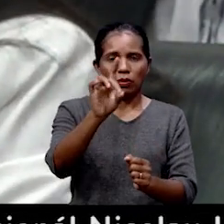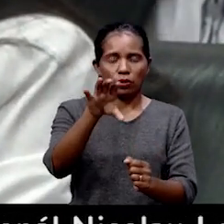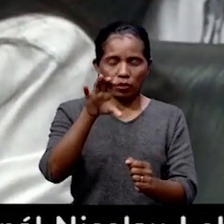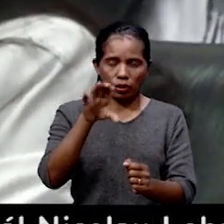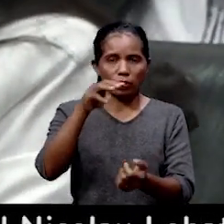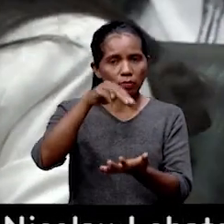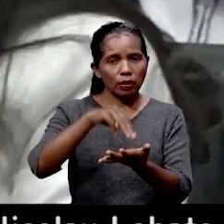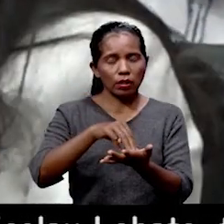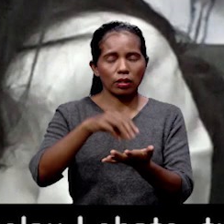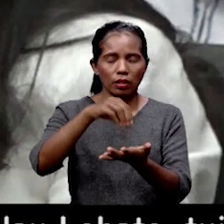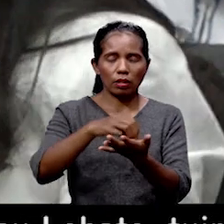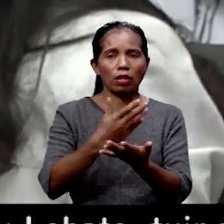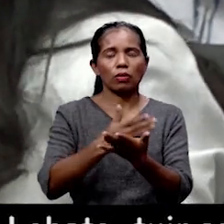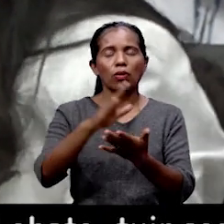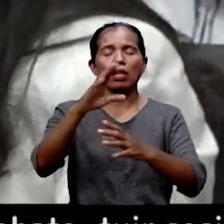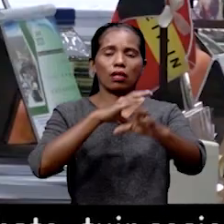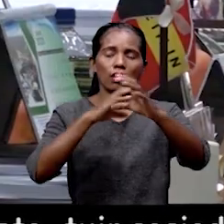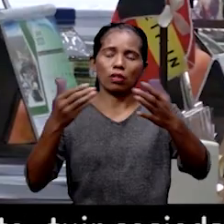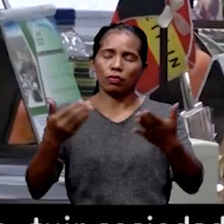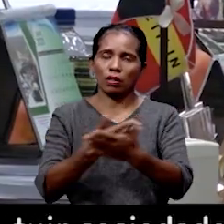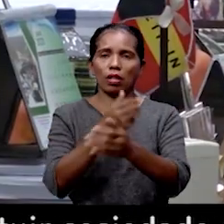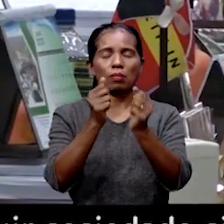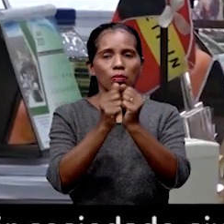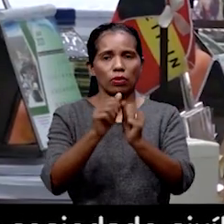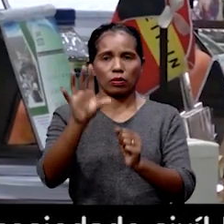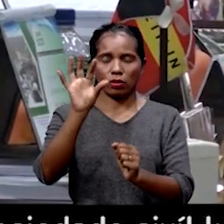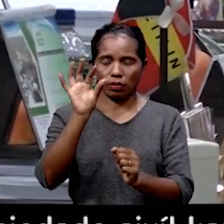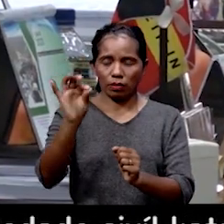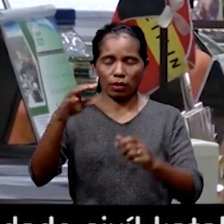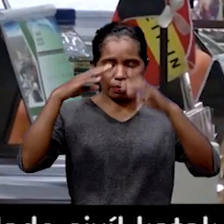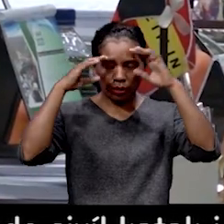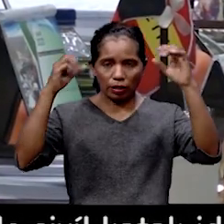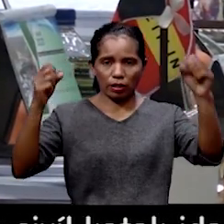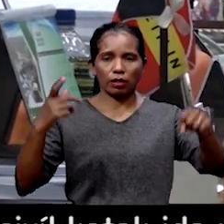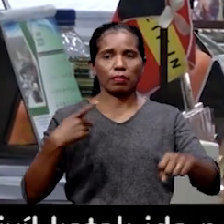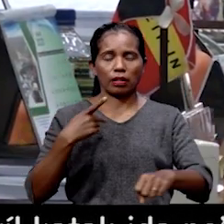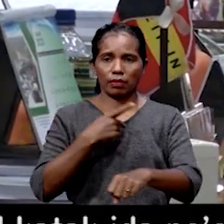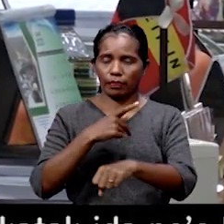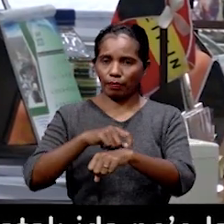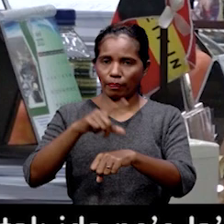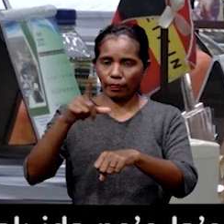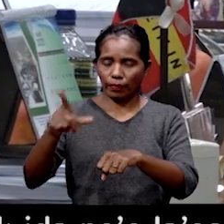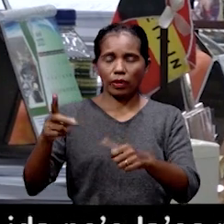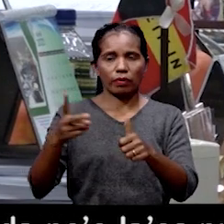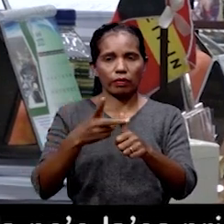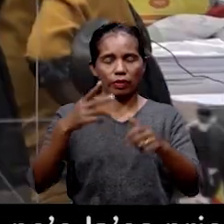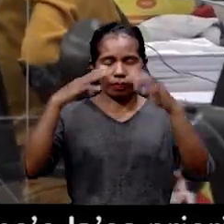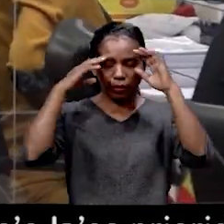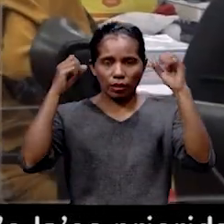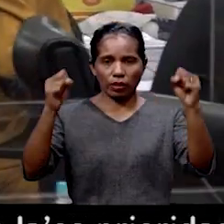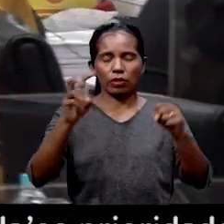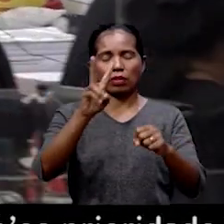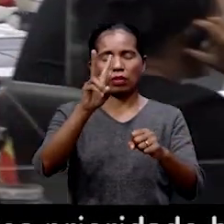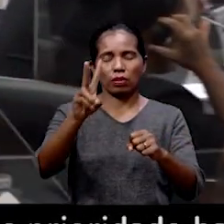nebe aloca atusosa caretafon, hamutuk Sia, ba presidente Parlamento Nacional, vice-presidente na enrua